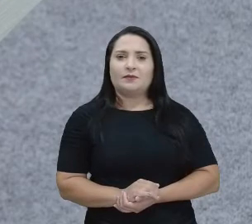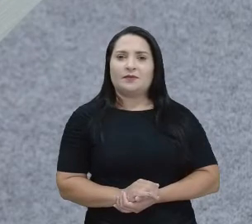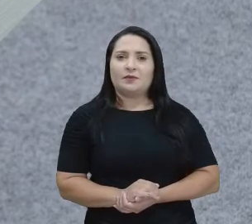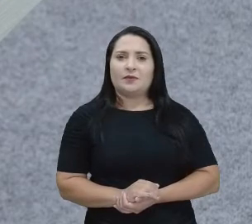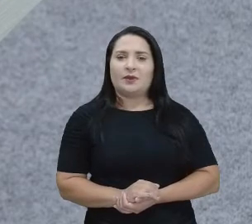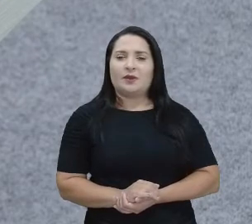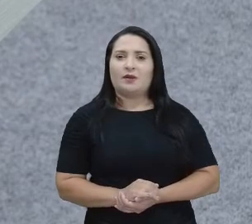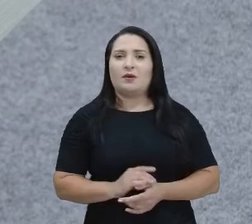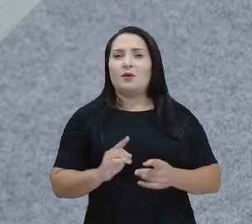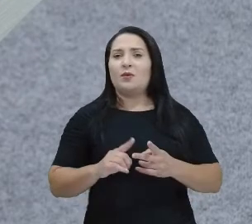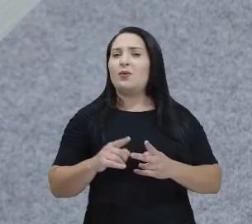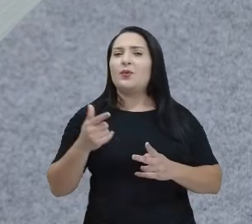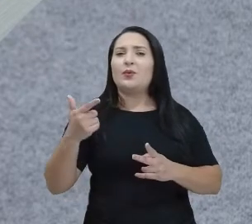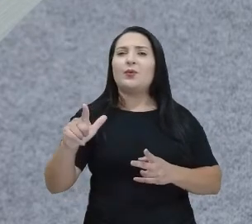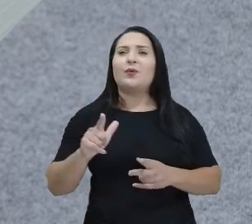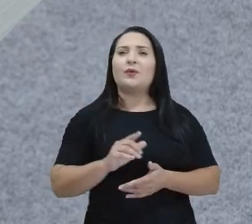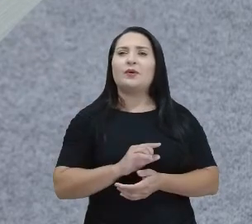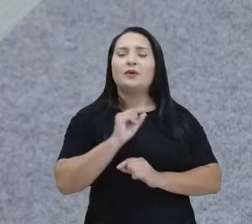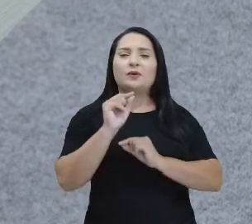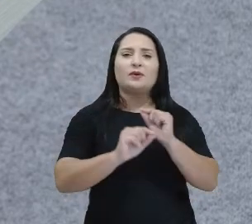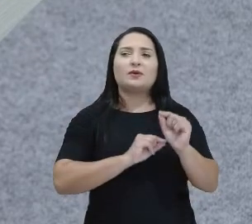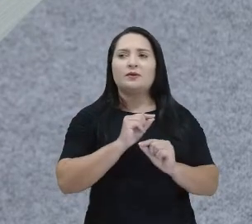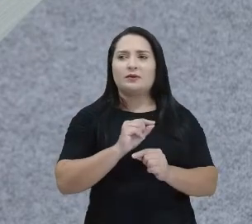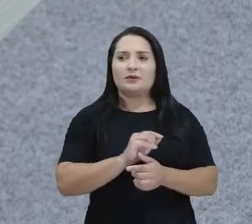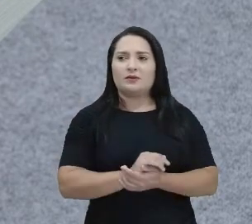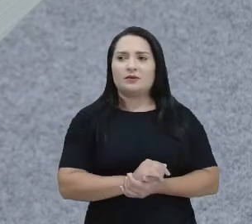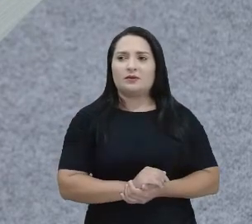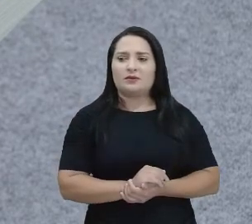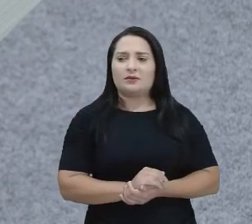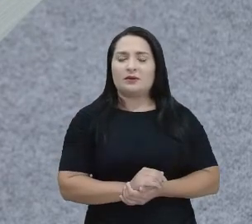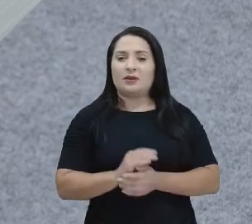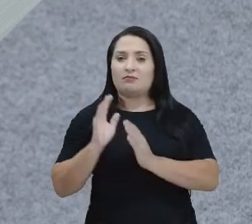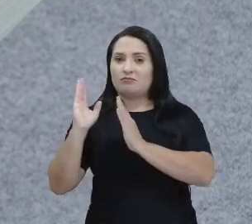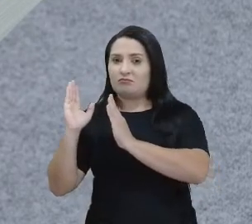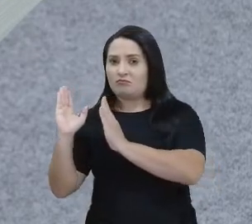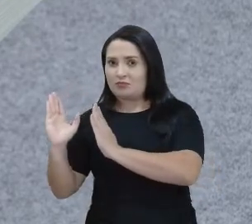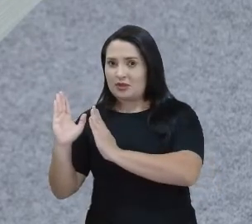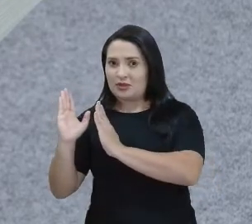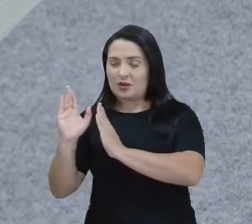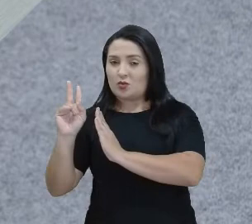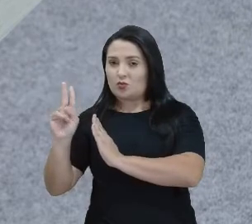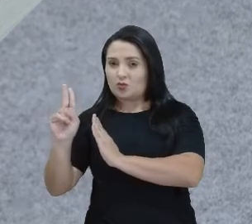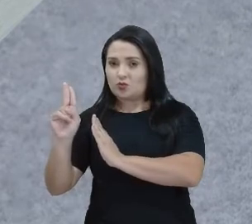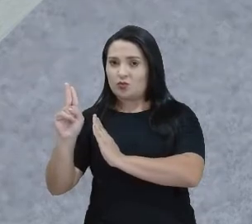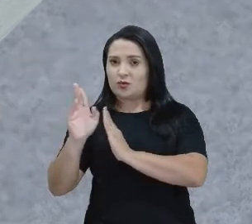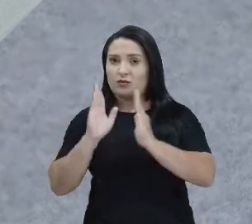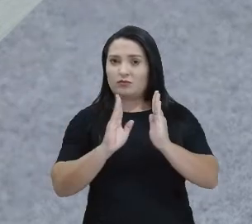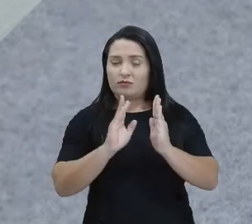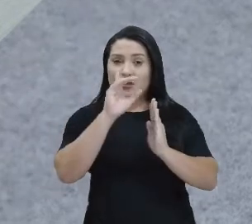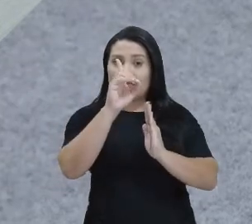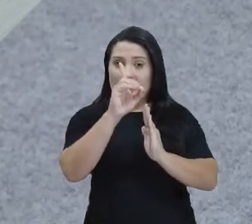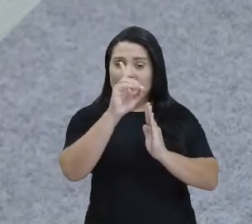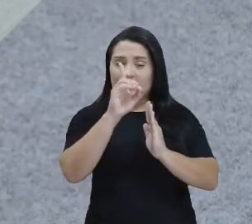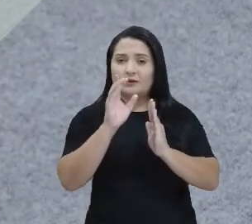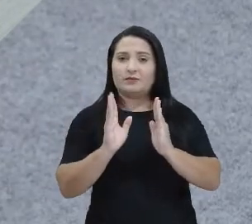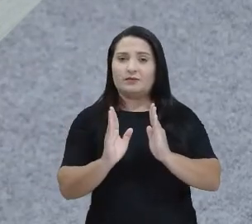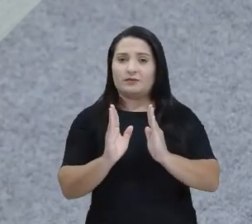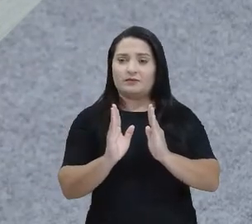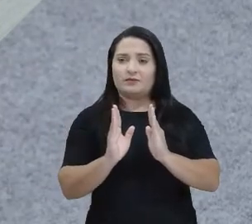o outro, eu digo, eu chamo de, veja, estou indo de trás para frente. Unidade, 6,